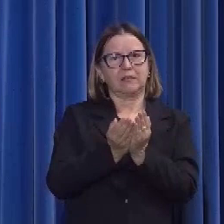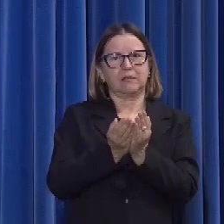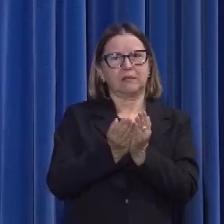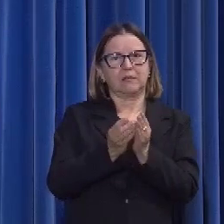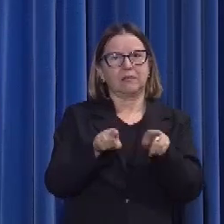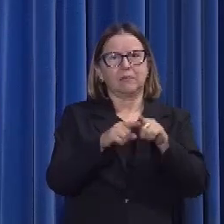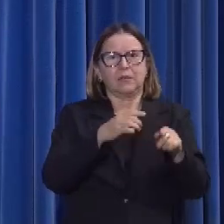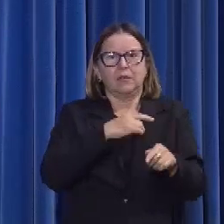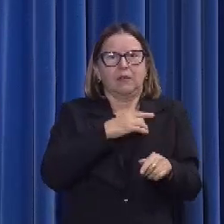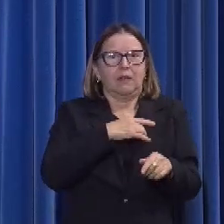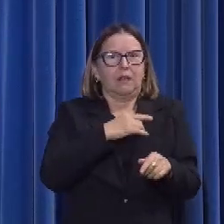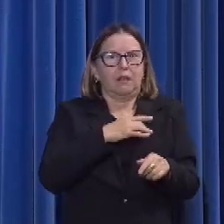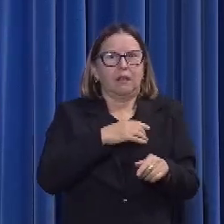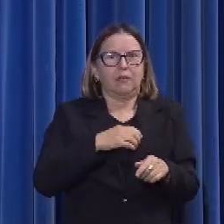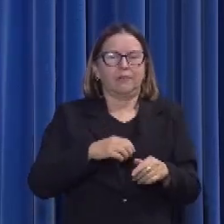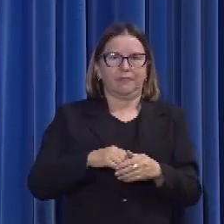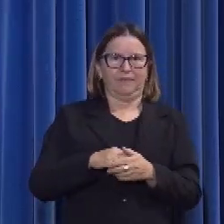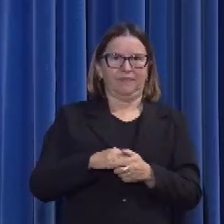apavoradas.